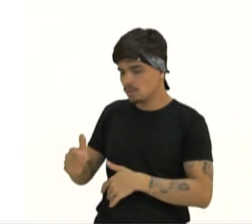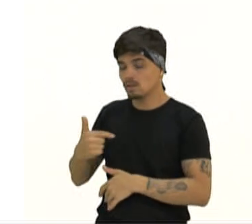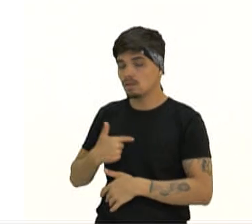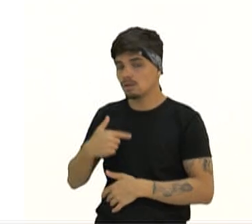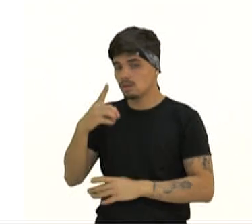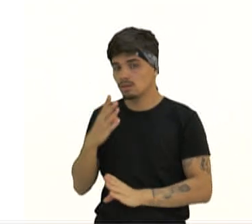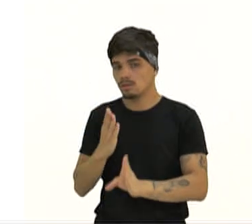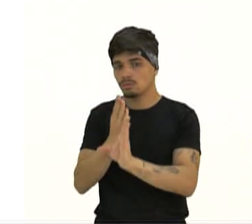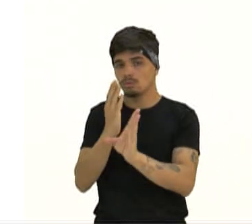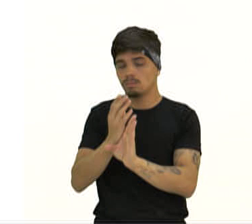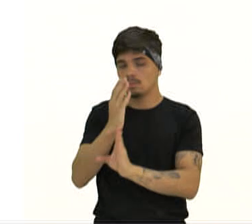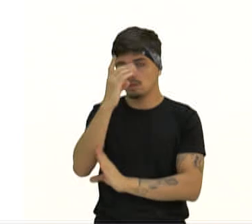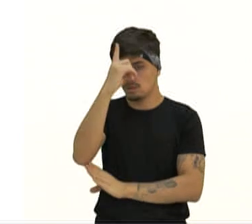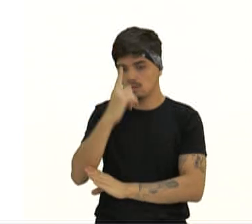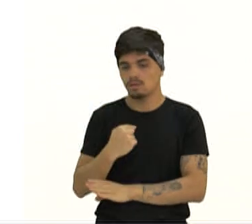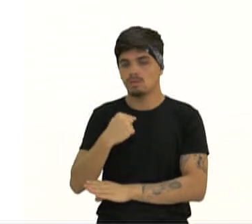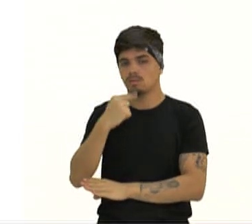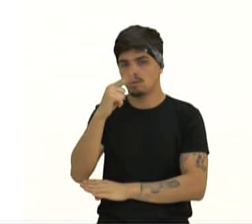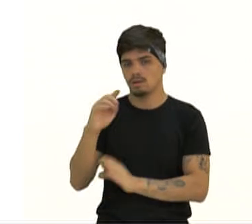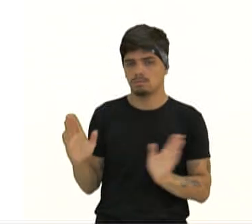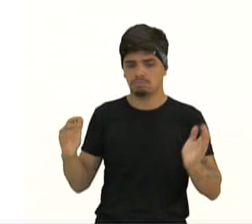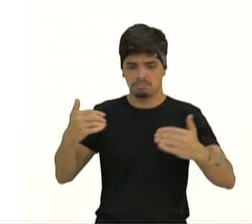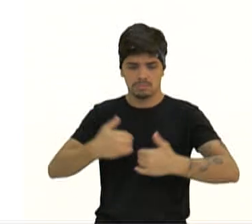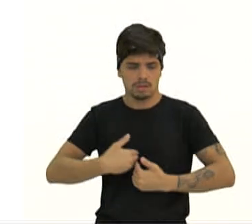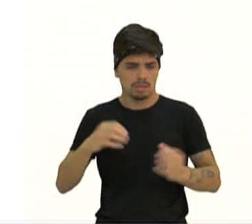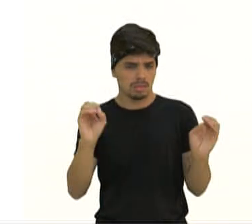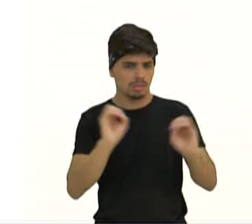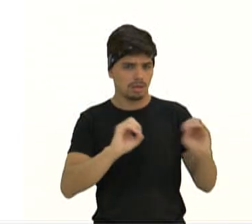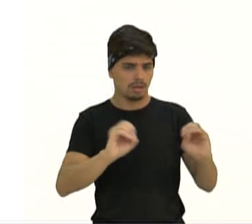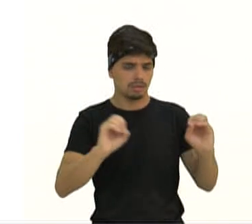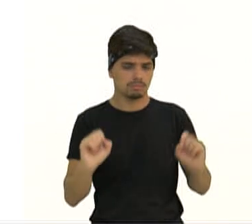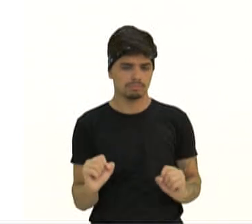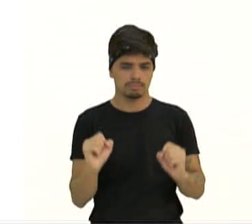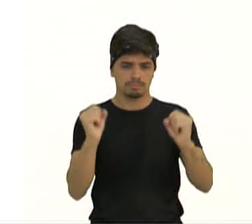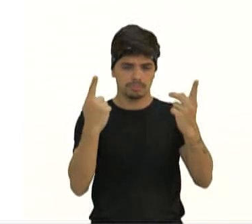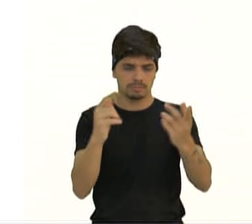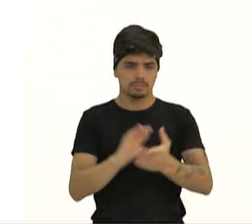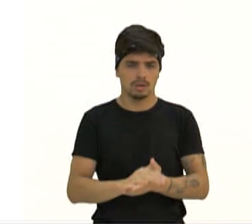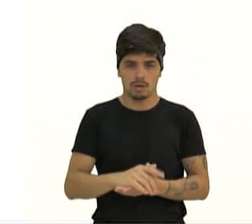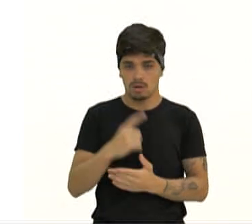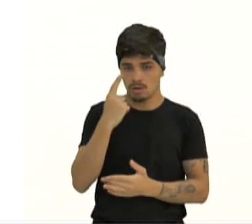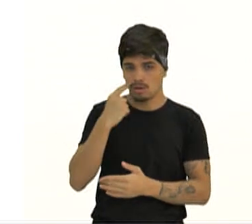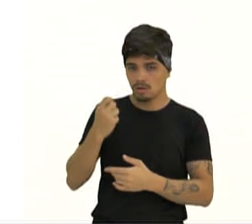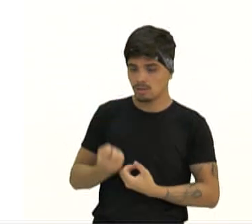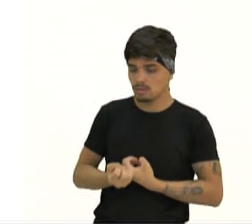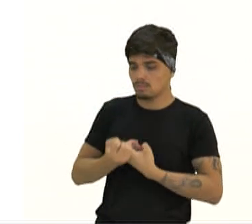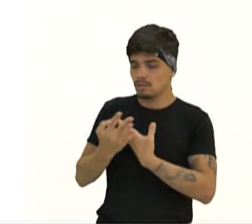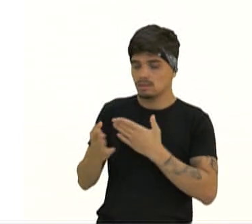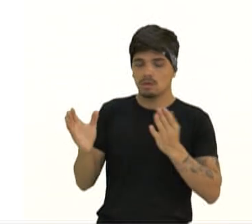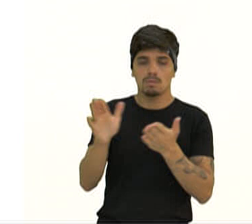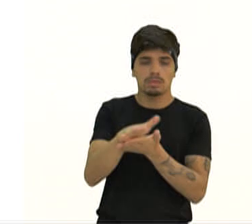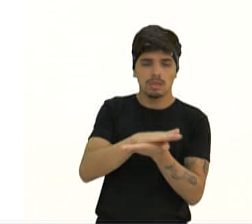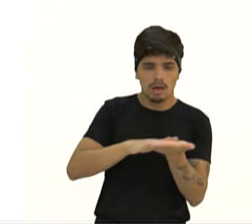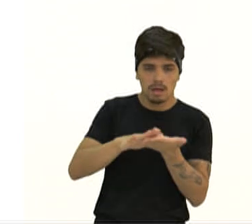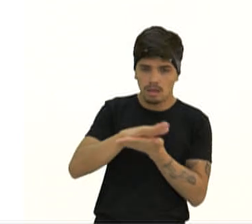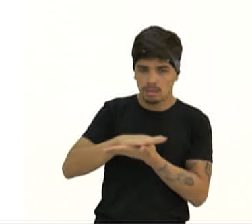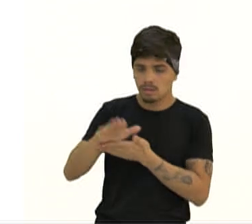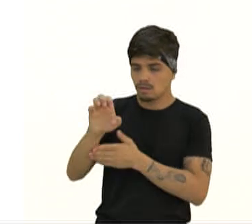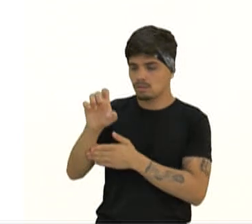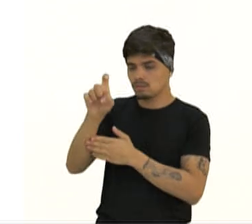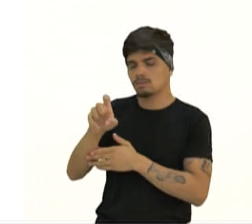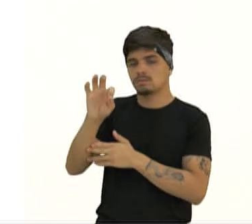descobri que sou autista nada de extraordinário a expressão nada de extraordinário significa